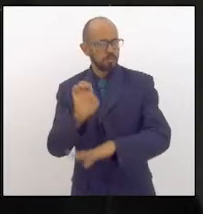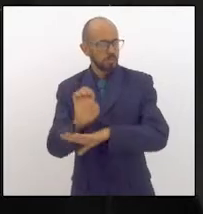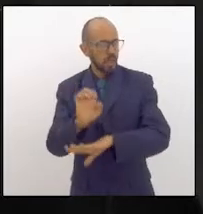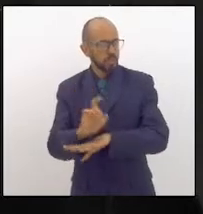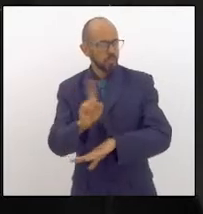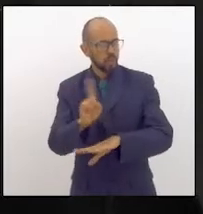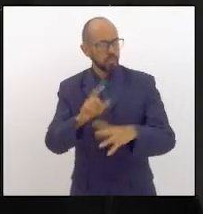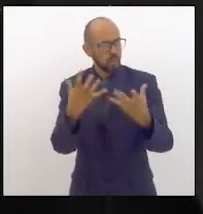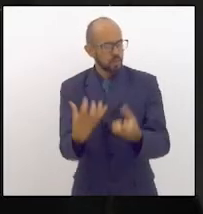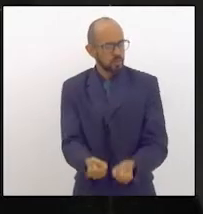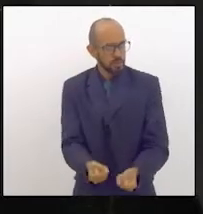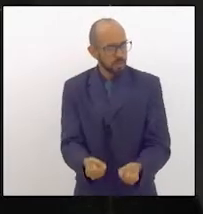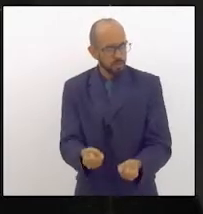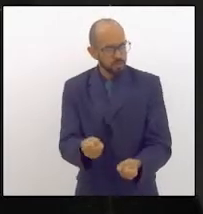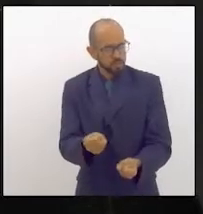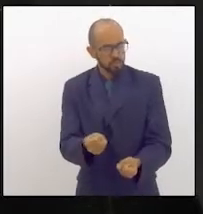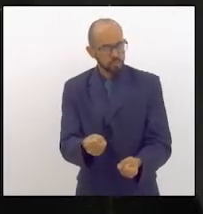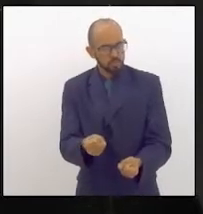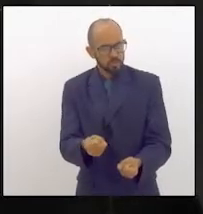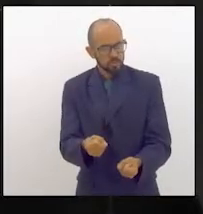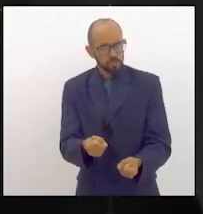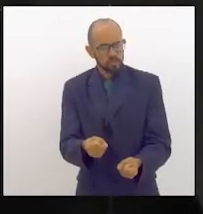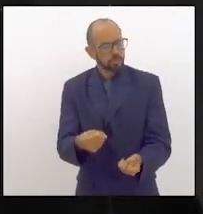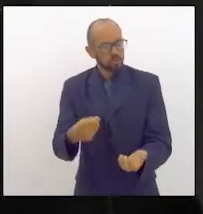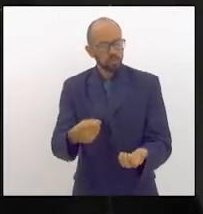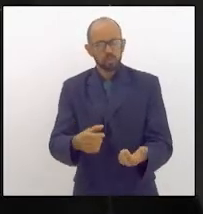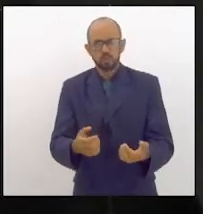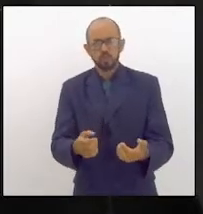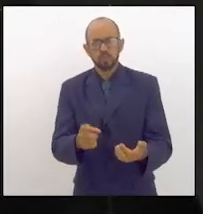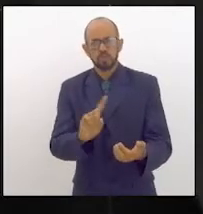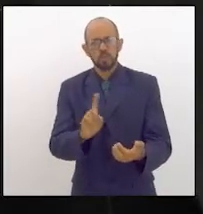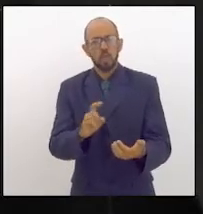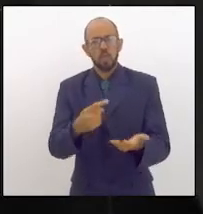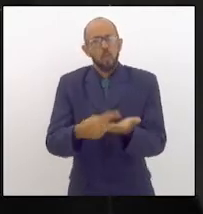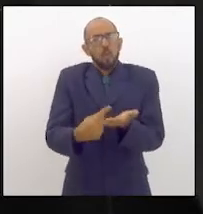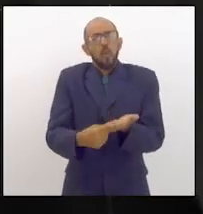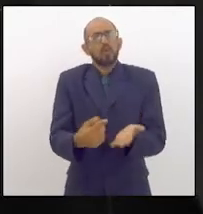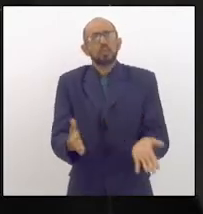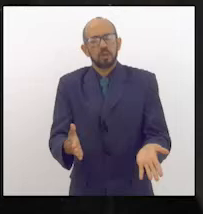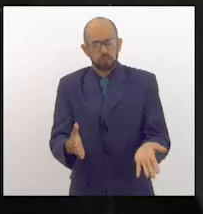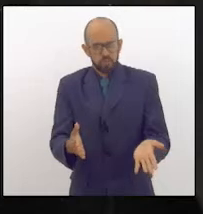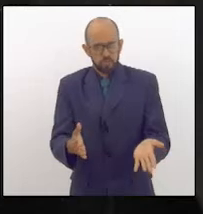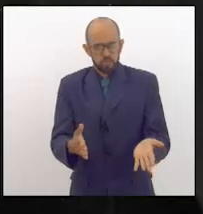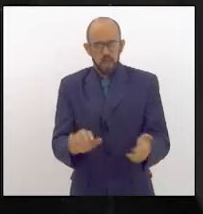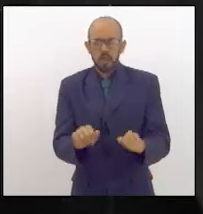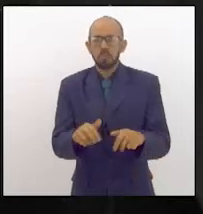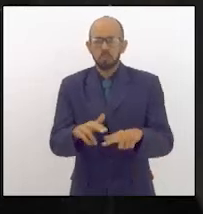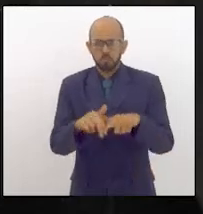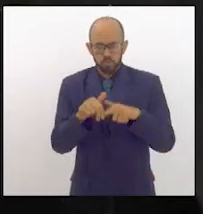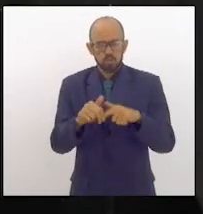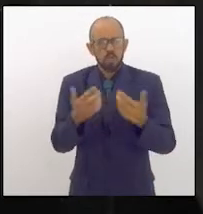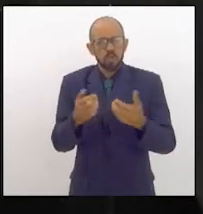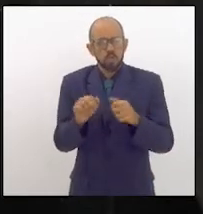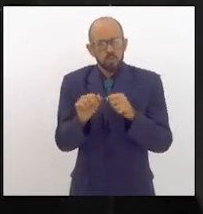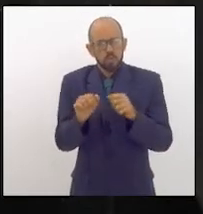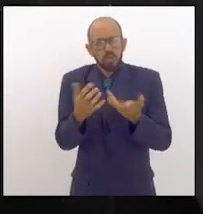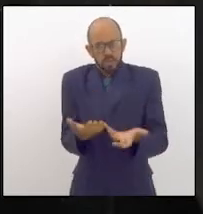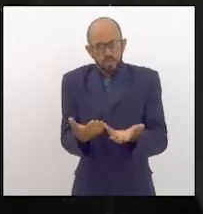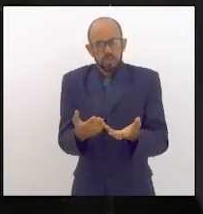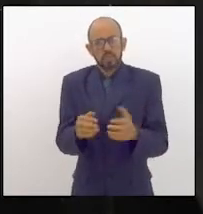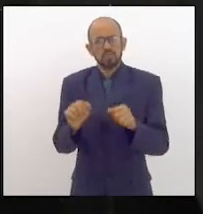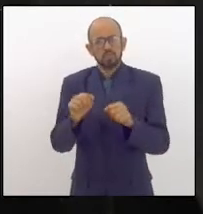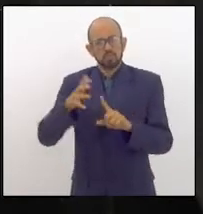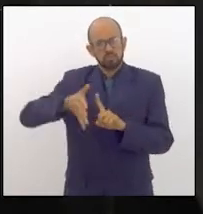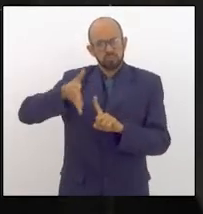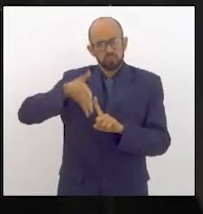gente não aceita que a gente não endossa a gente não vai conectar por isso eu quero fiz questão de fazer essa abordagem Flávio